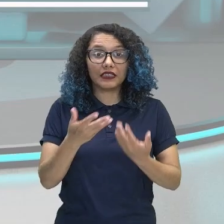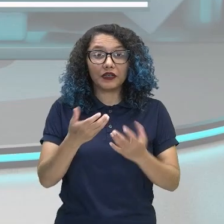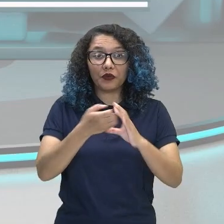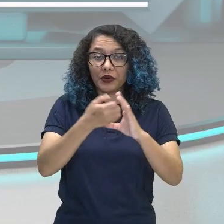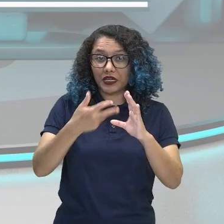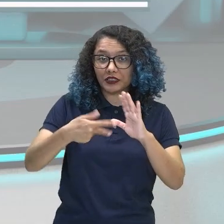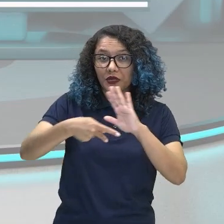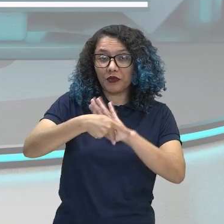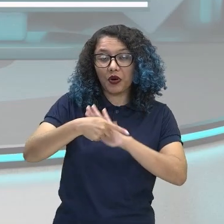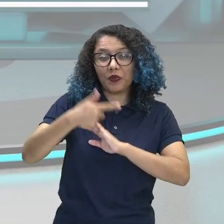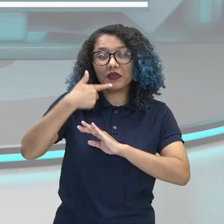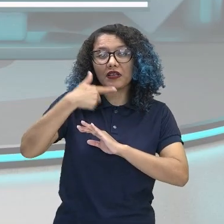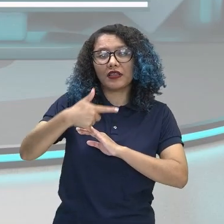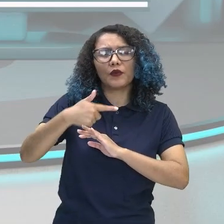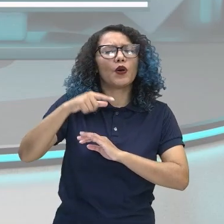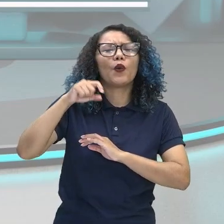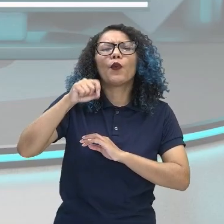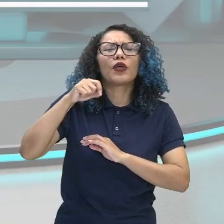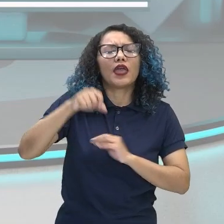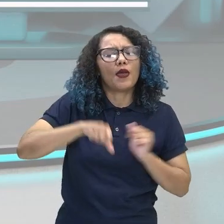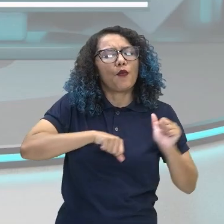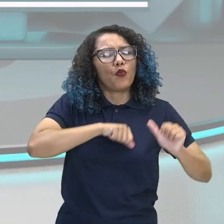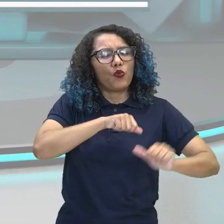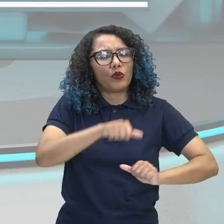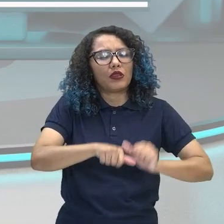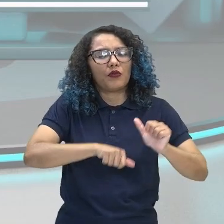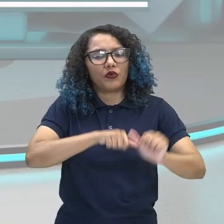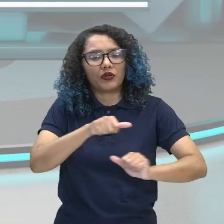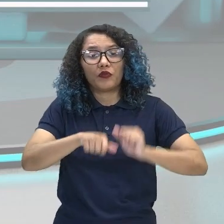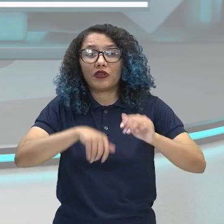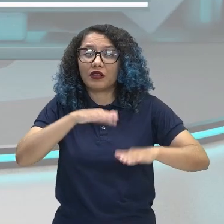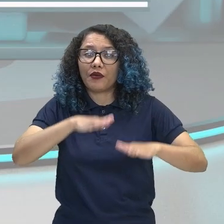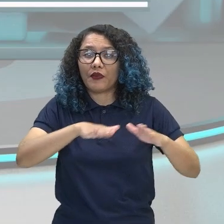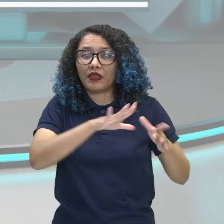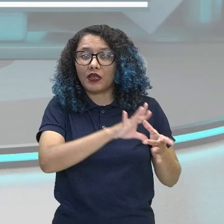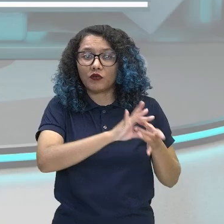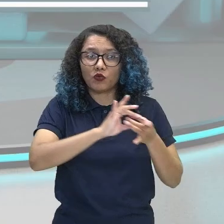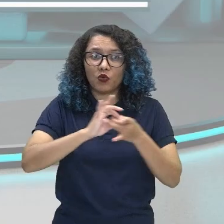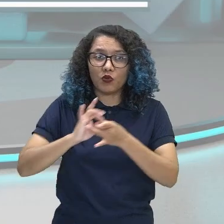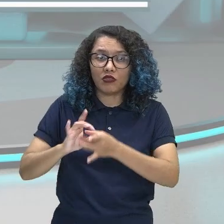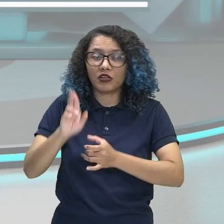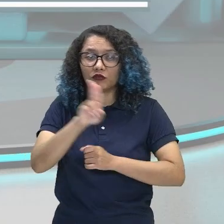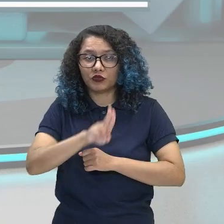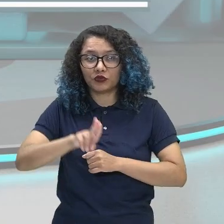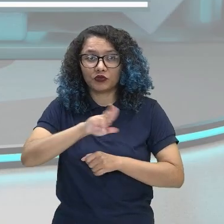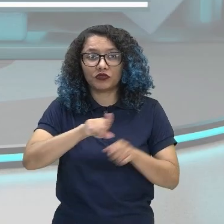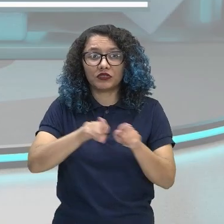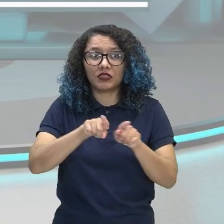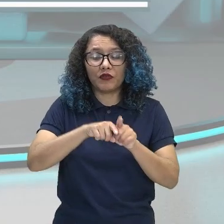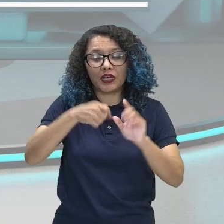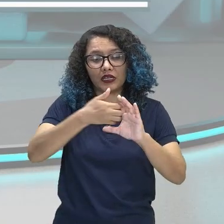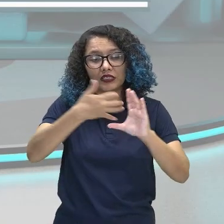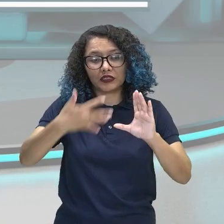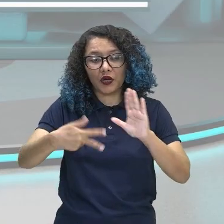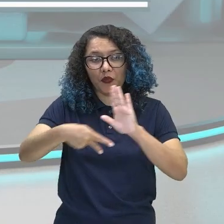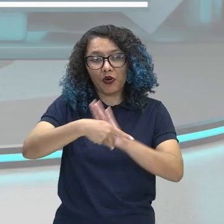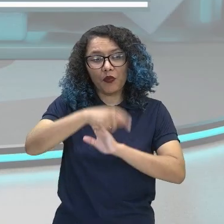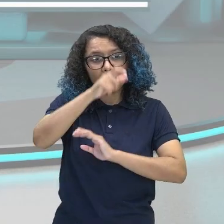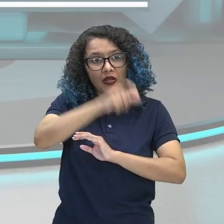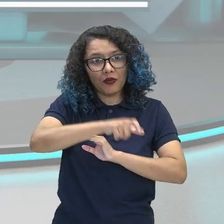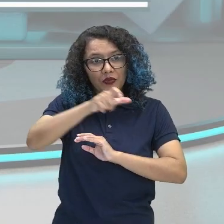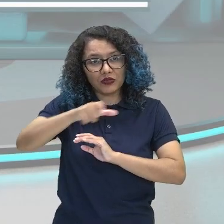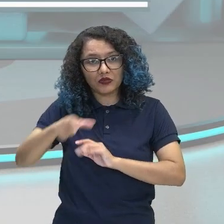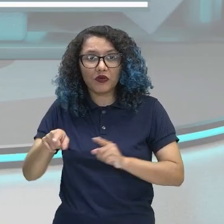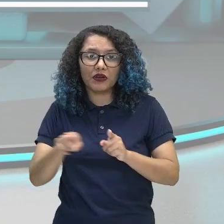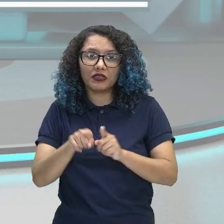línguas de se modificarem de acordo com a situação de uso e as características do falante e dos grupos ao